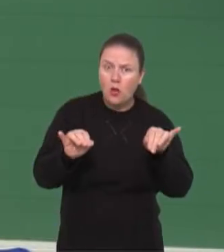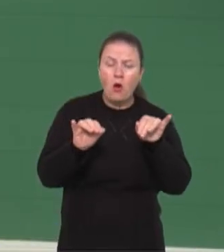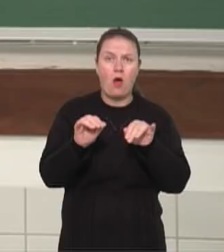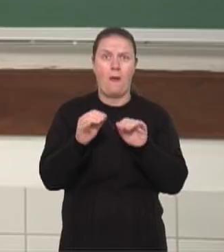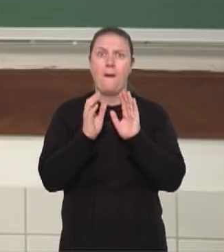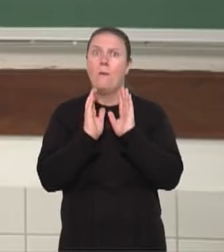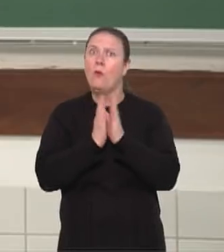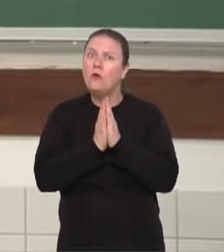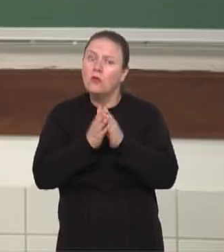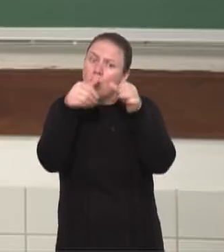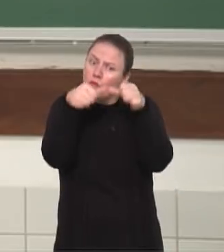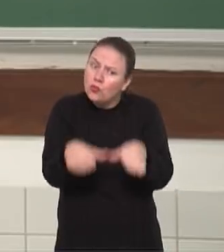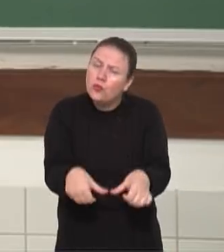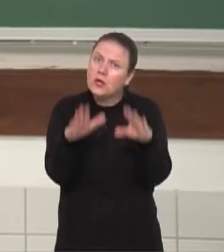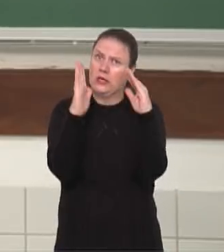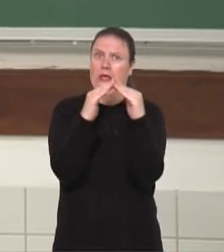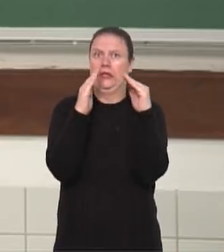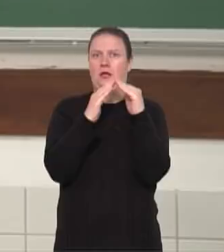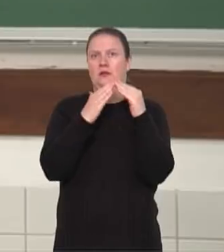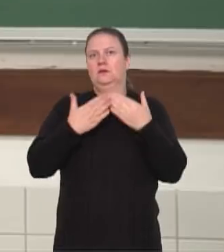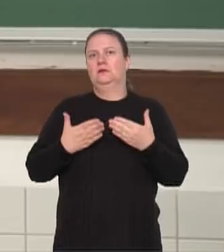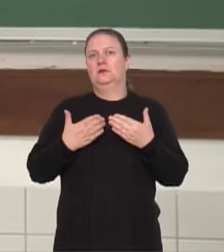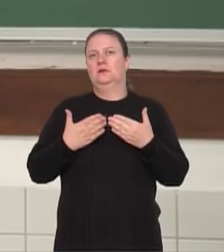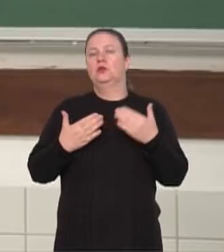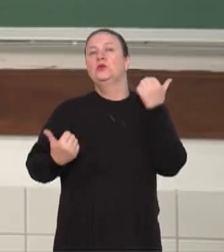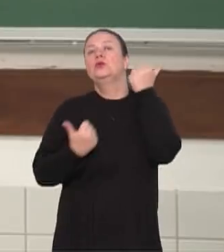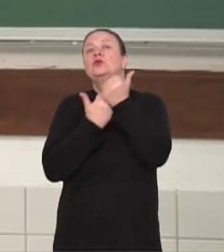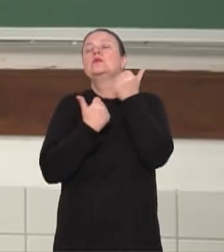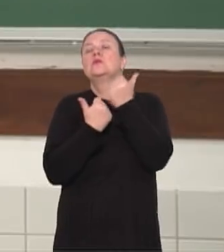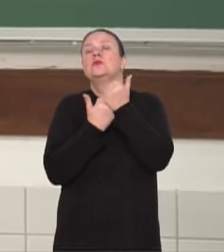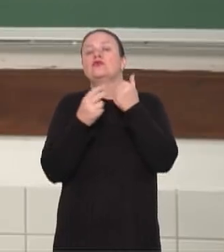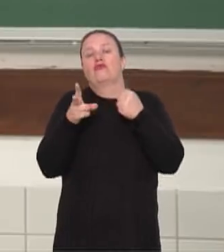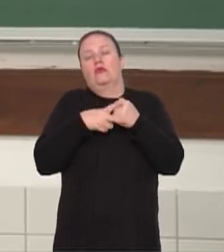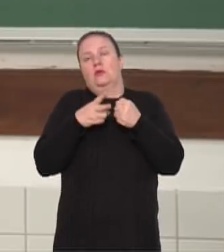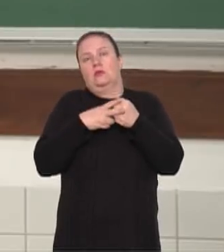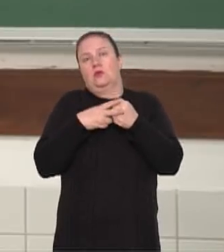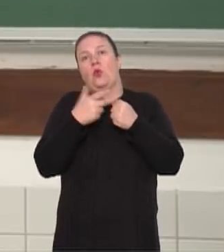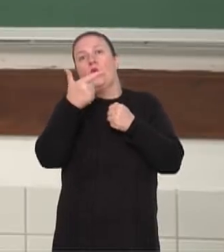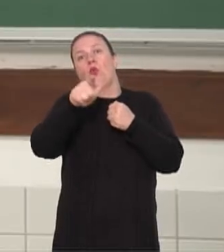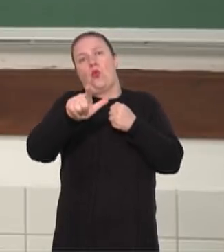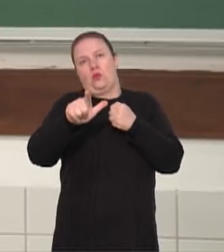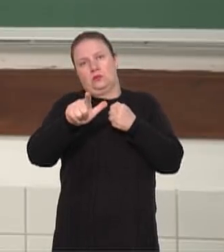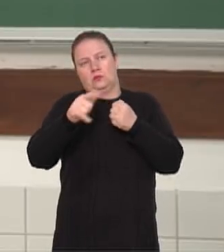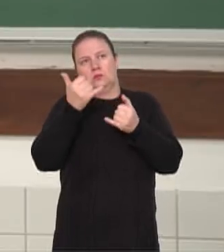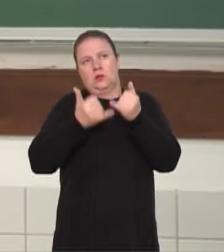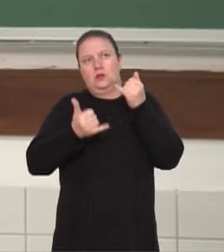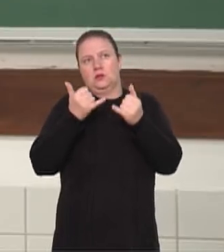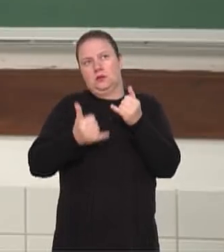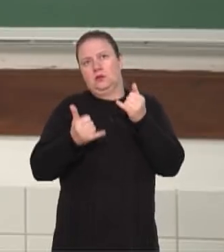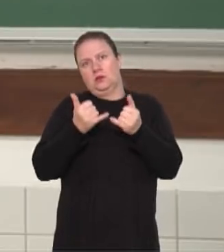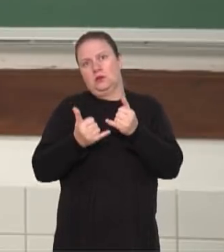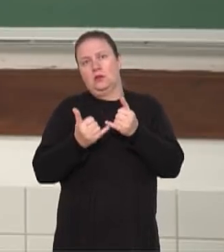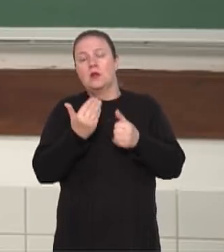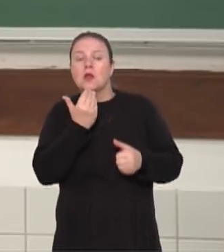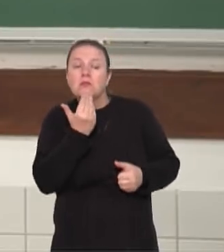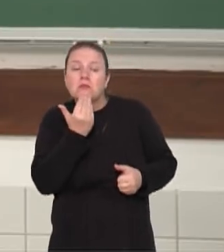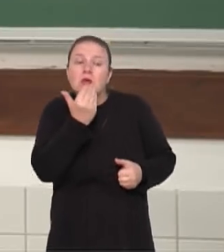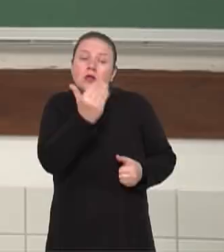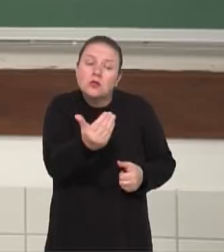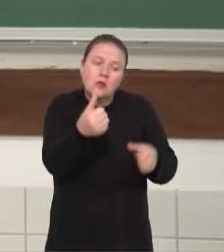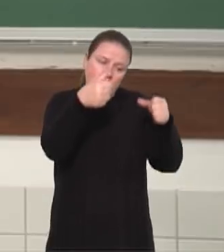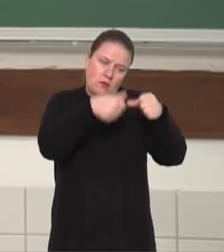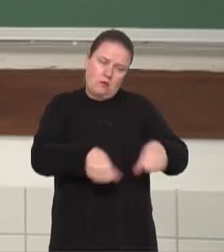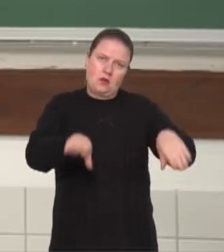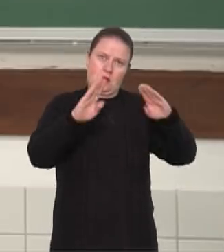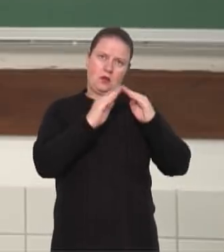casa. Substituindo o verbo declarar por outro com o mesmo sentido, por outro sinônimo. Podemos dizer, ele pediu que